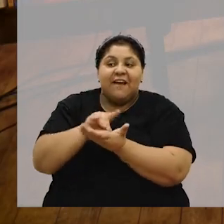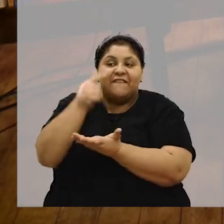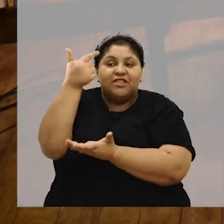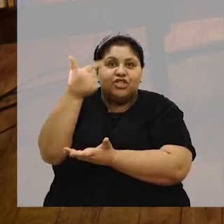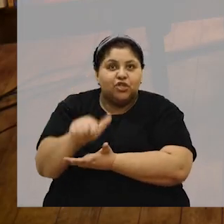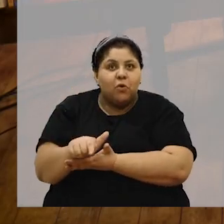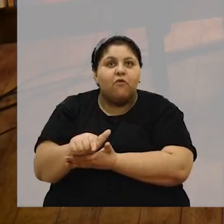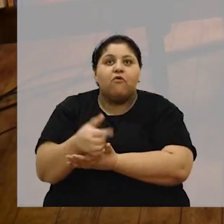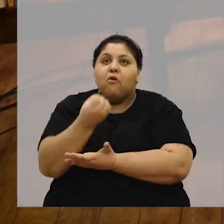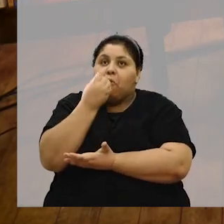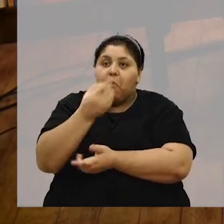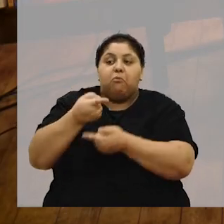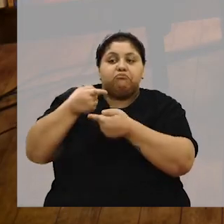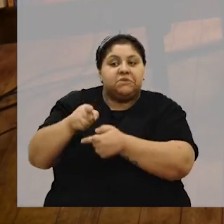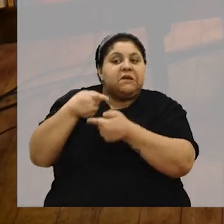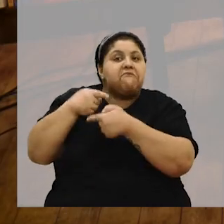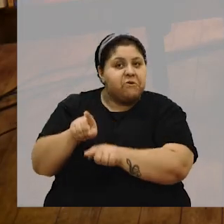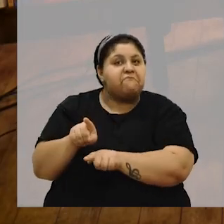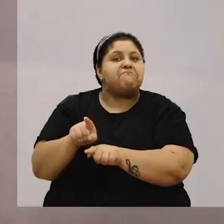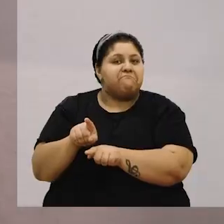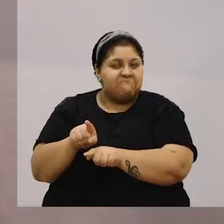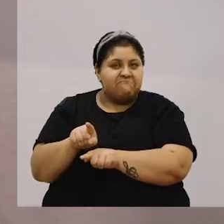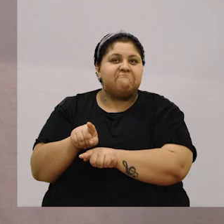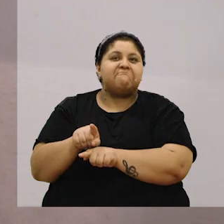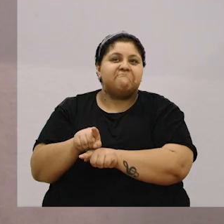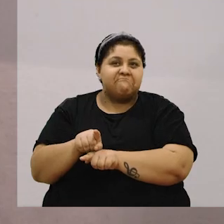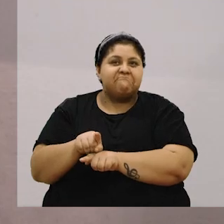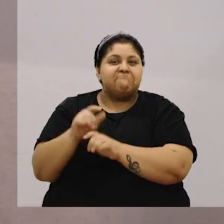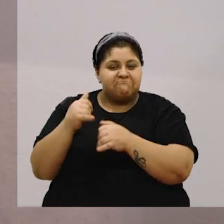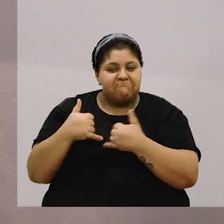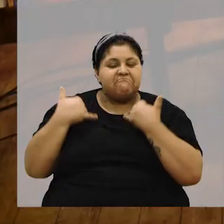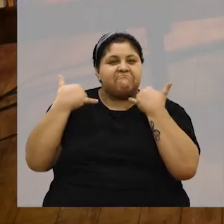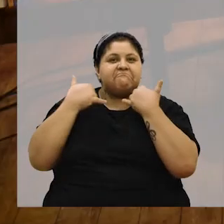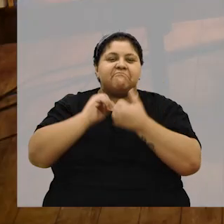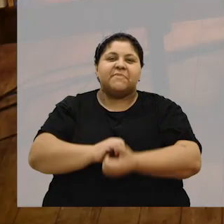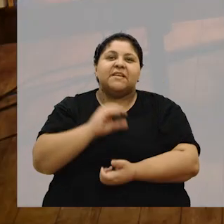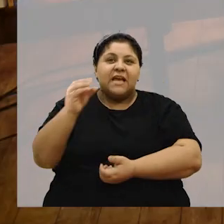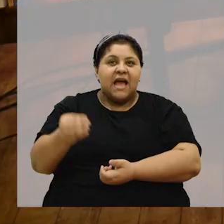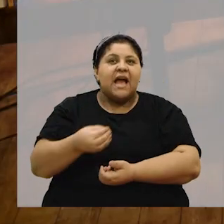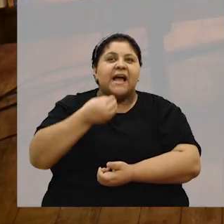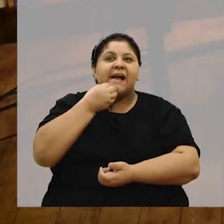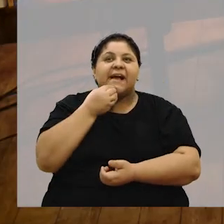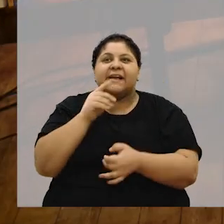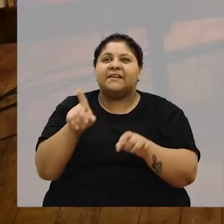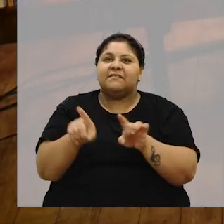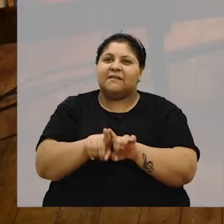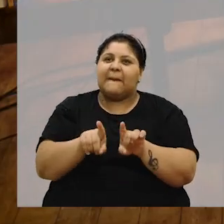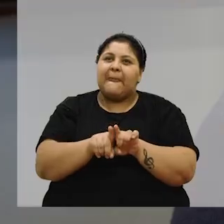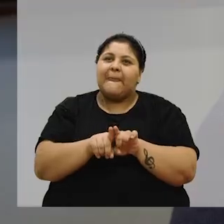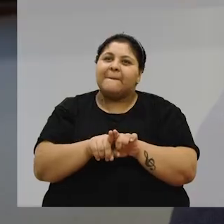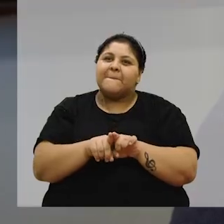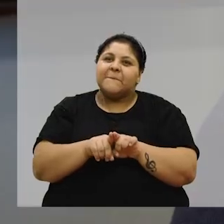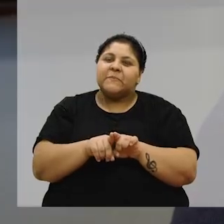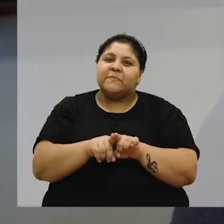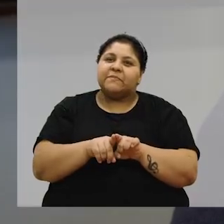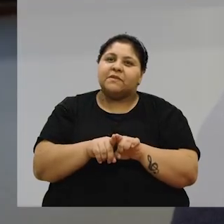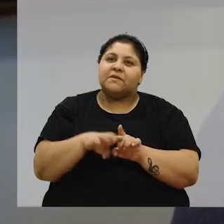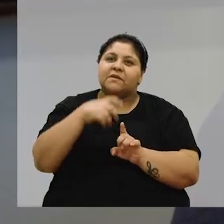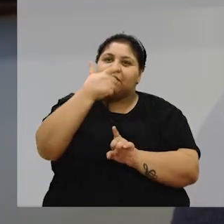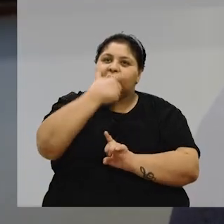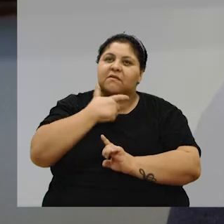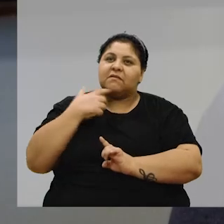gente grava novamente, né? Então, seria um bom desafio, então. Boa. Seria uma honra, né? Aproveitando o gancho daí também